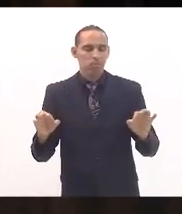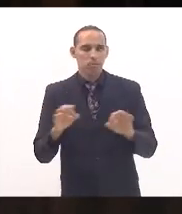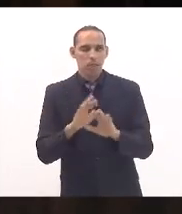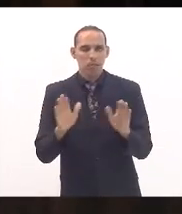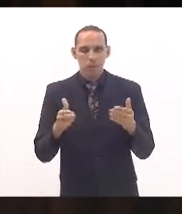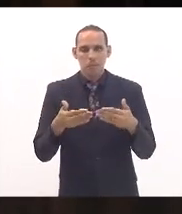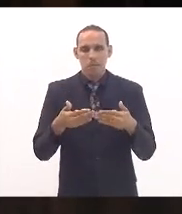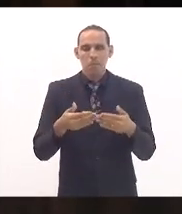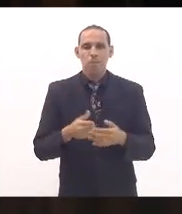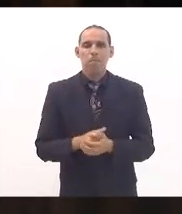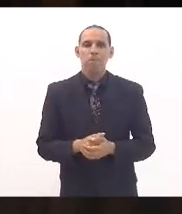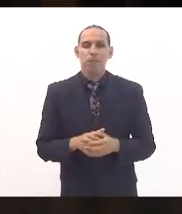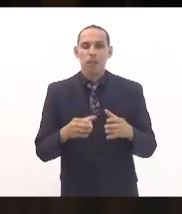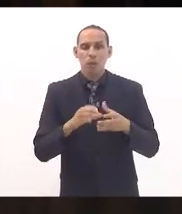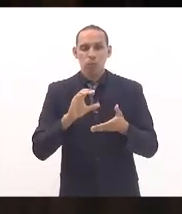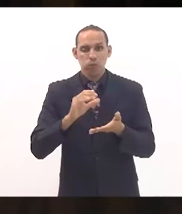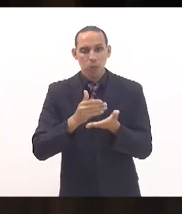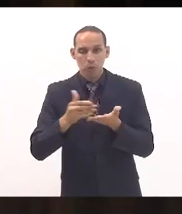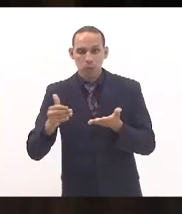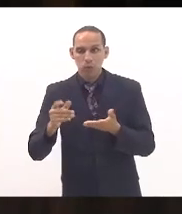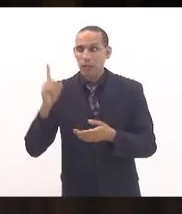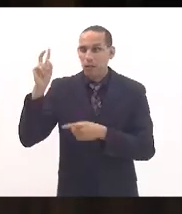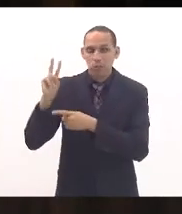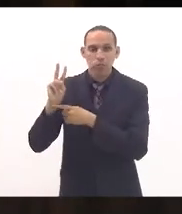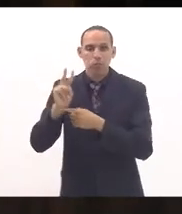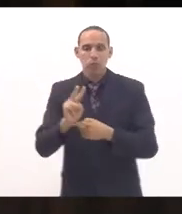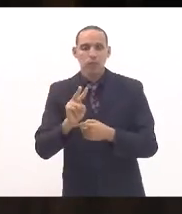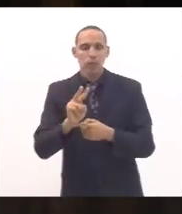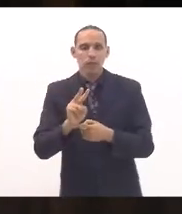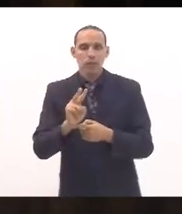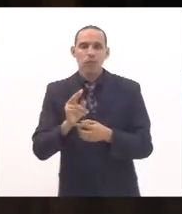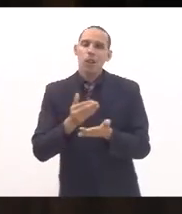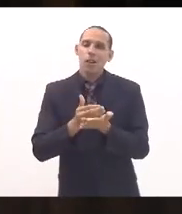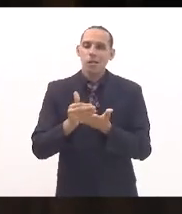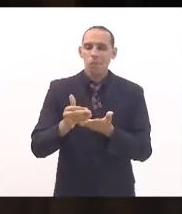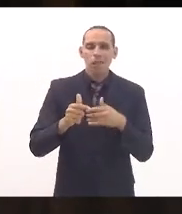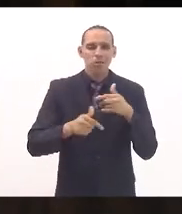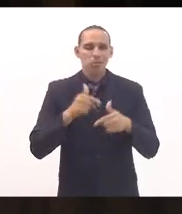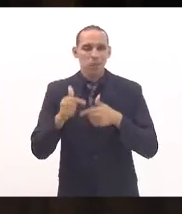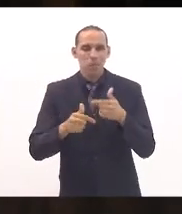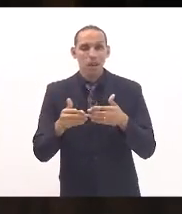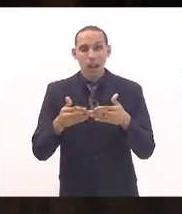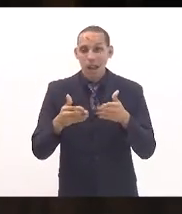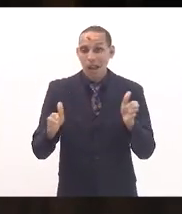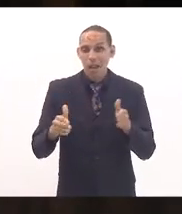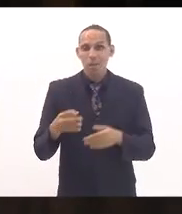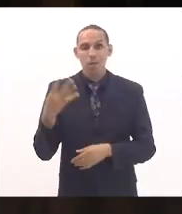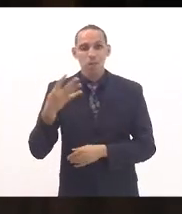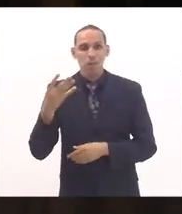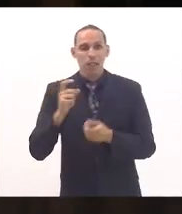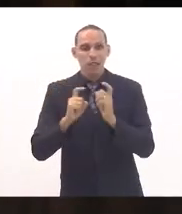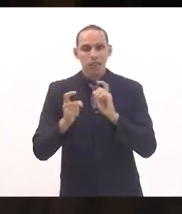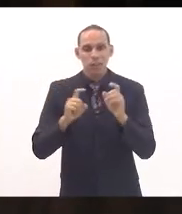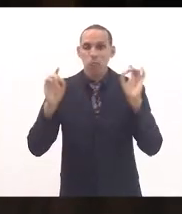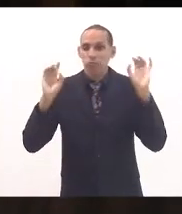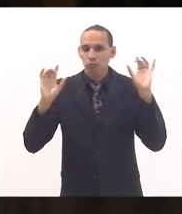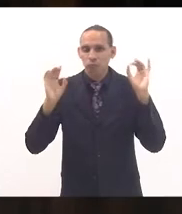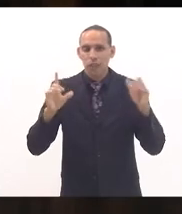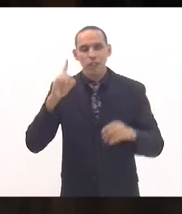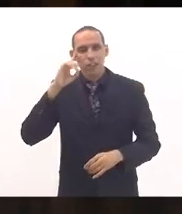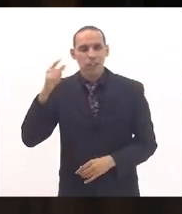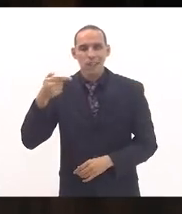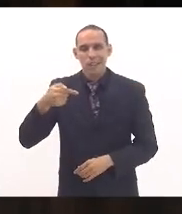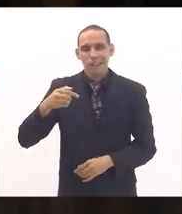encerrada. Havendo número legal sobre a proteção de Deus, iniciamos os nossos trabalhos. Está aberta a quarta sessão extraordinária do dia